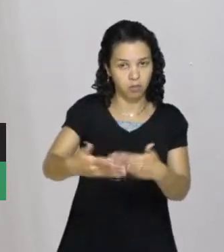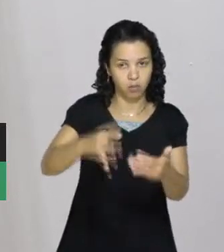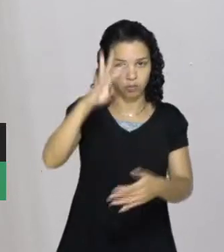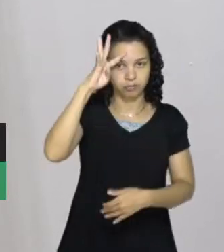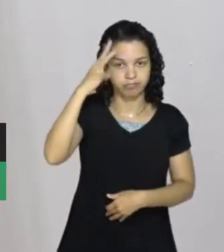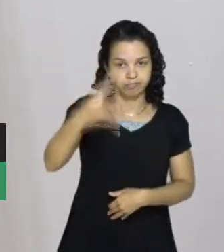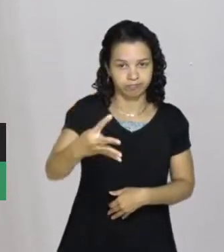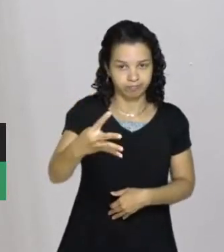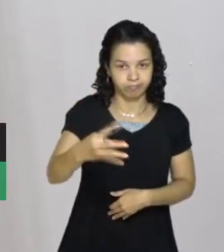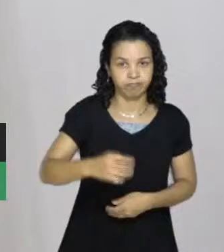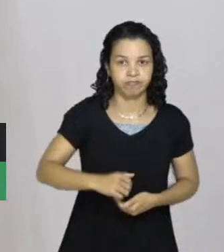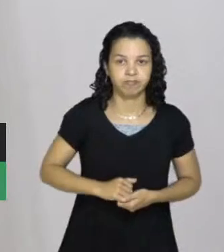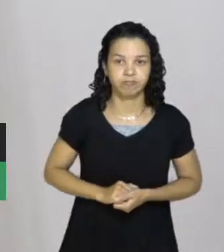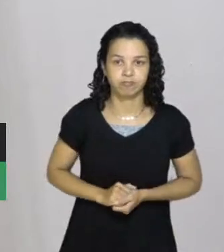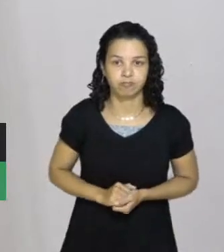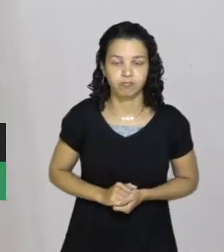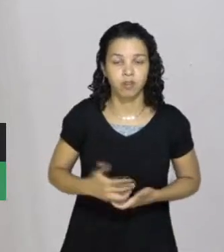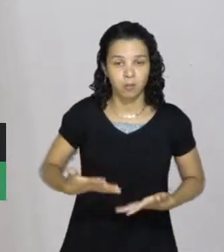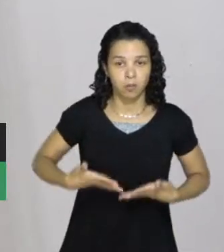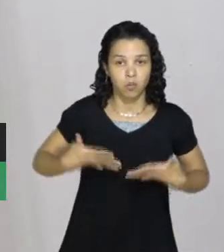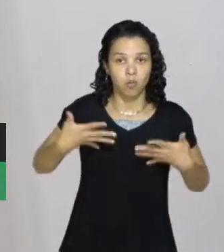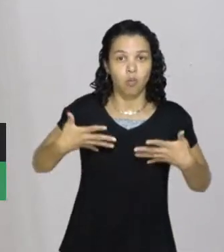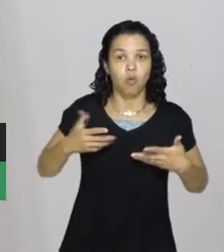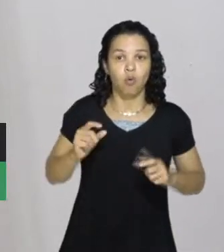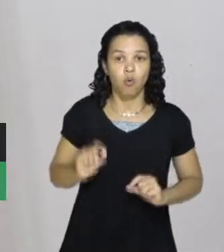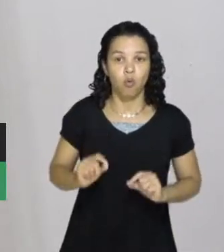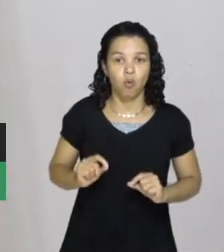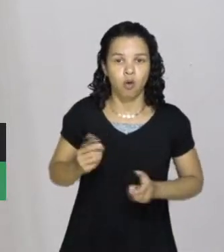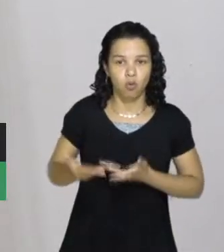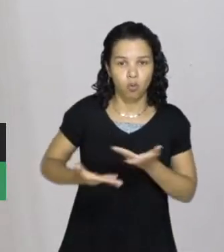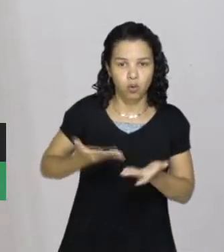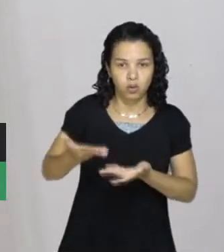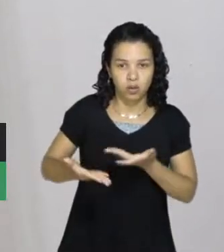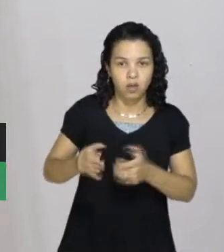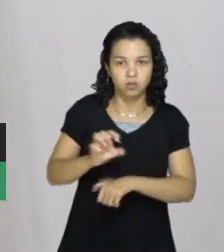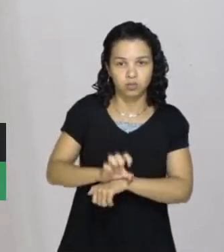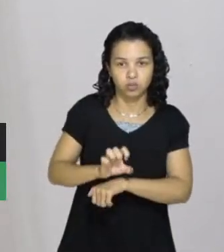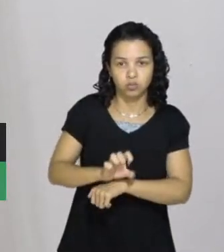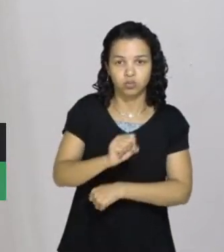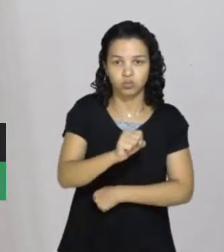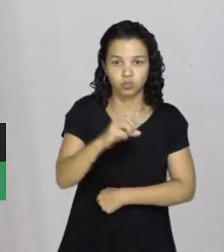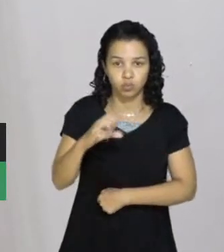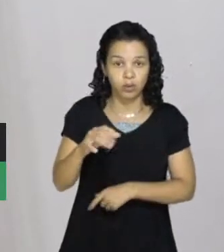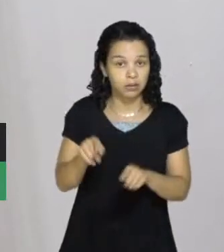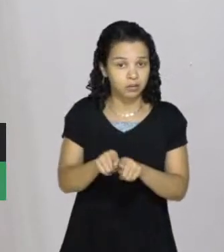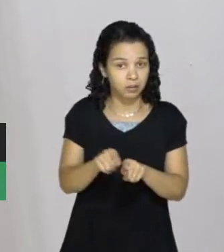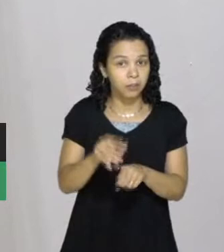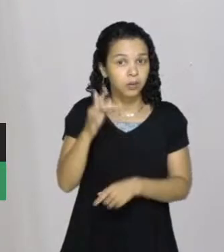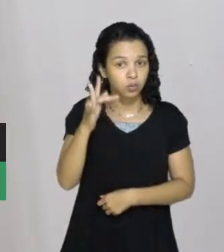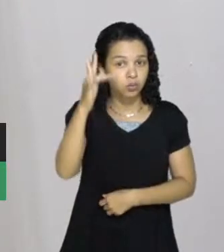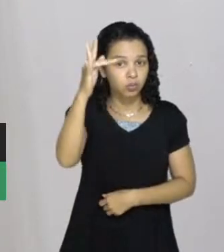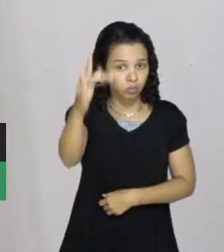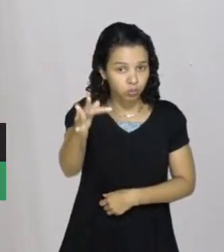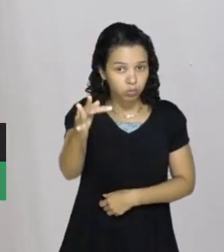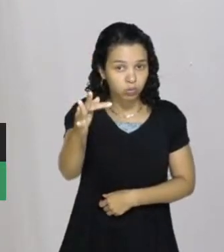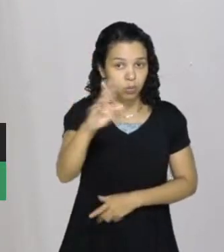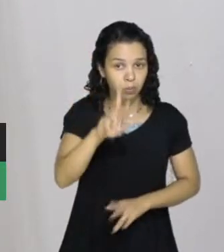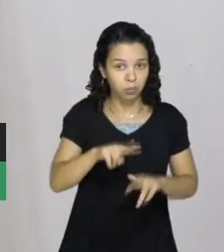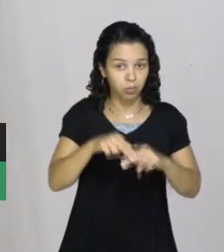O que me motiva é cuidar de Santa Catarina e do futuro. Por isso eu encaro esta questão